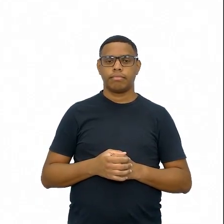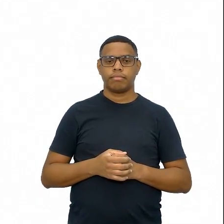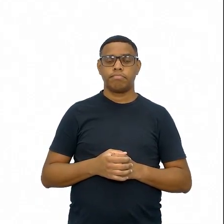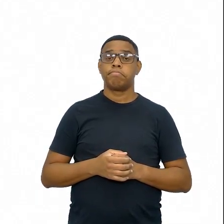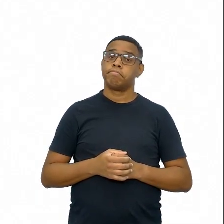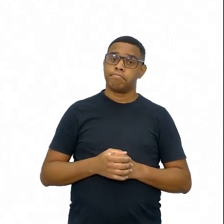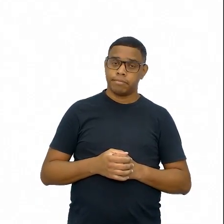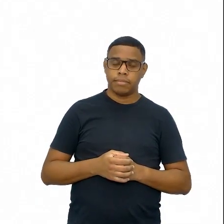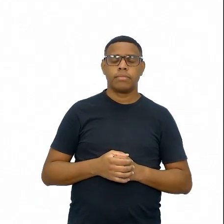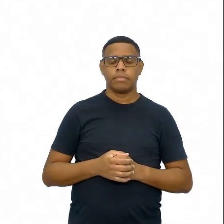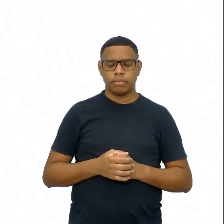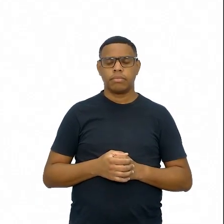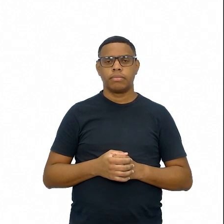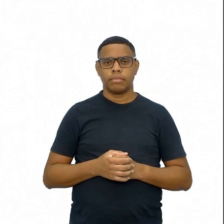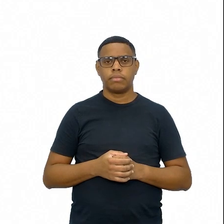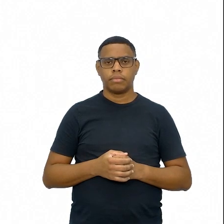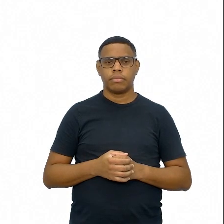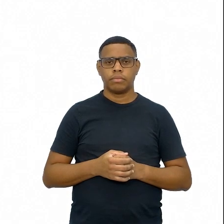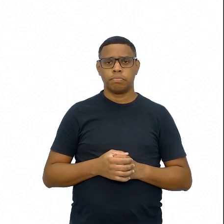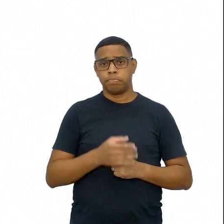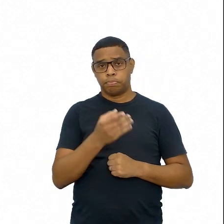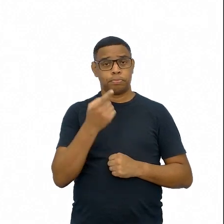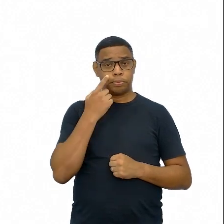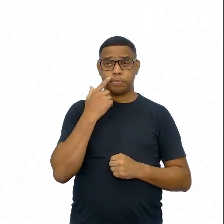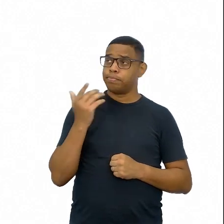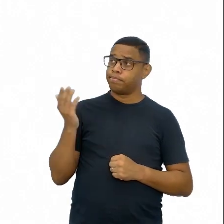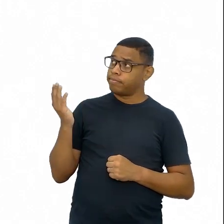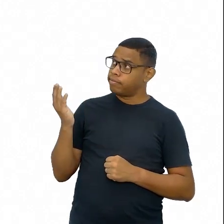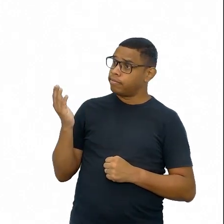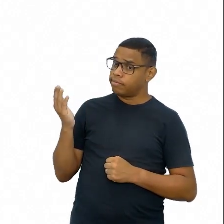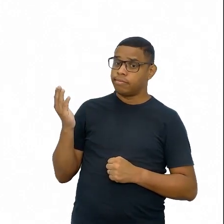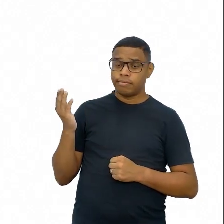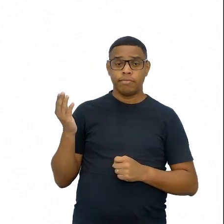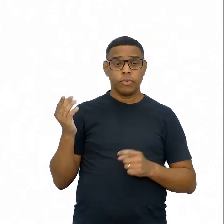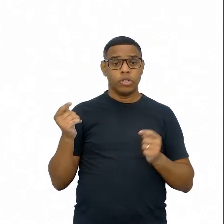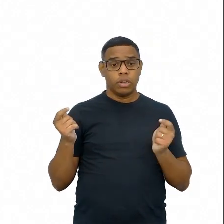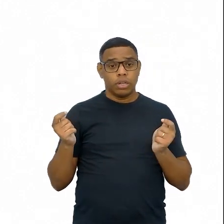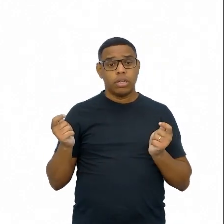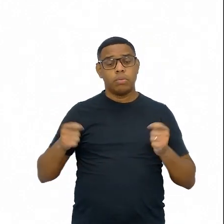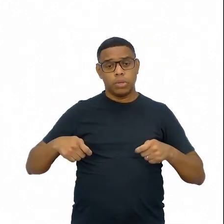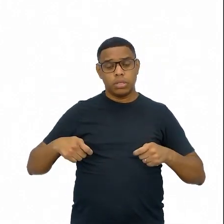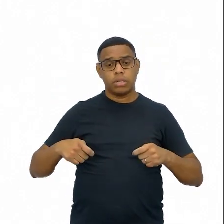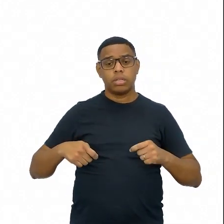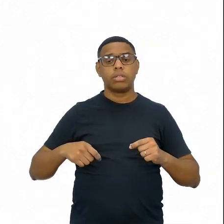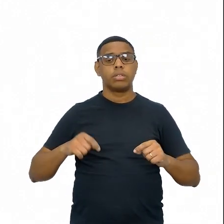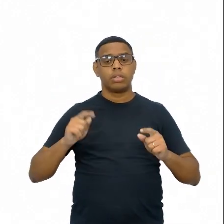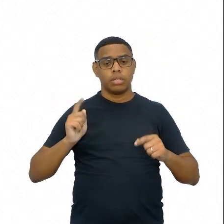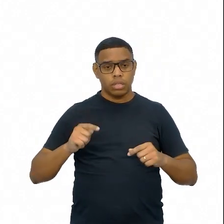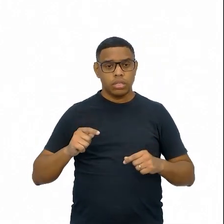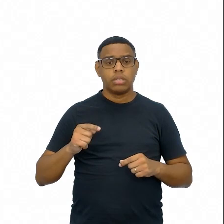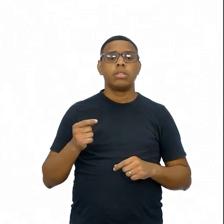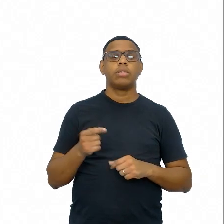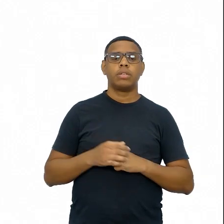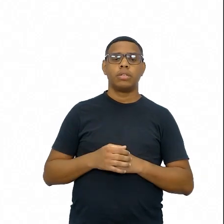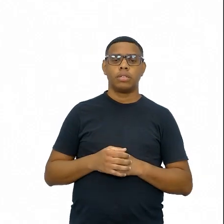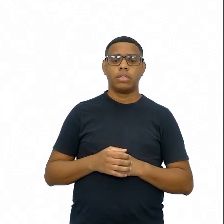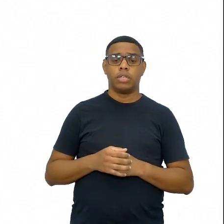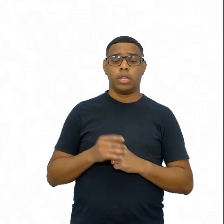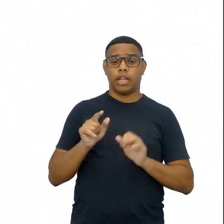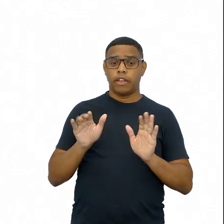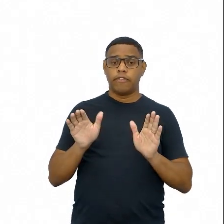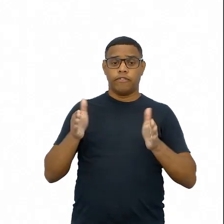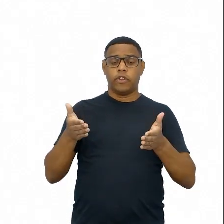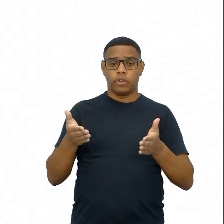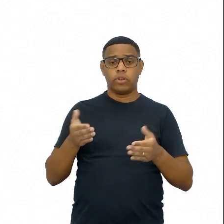Bem, vocês estão vendo aqui que nós destacamos a habilidade, né, que é essa, que é o nosso foco mesmo,